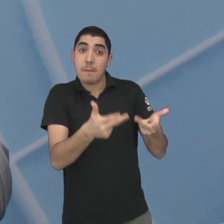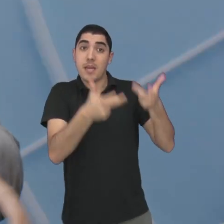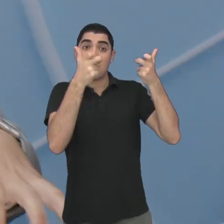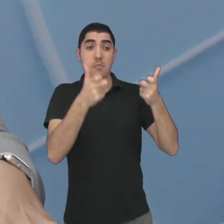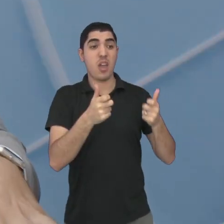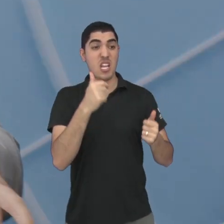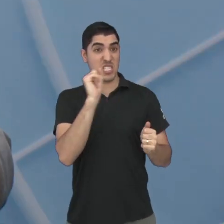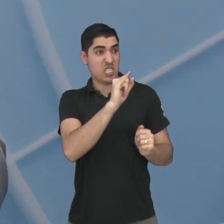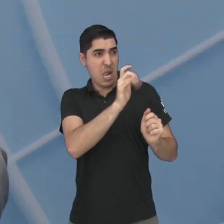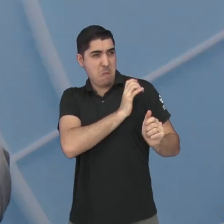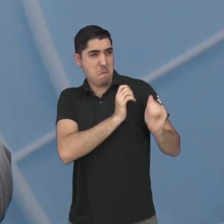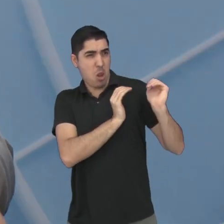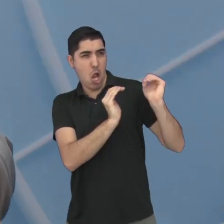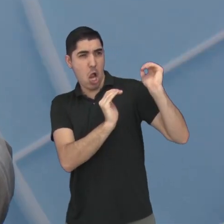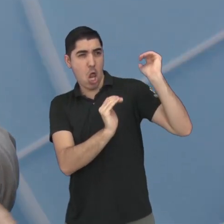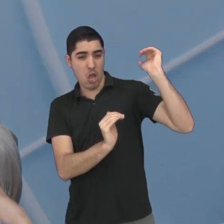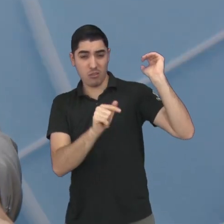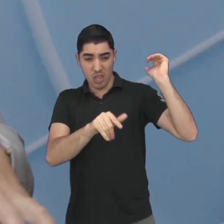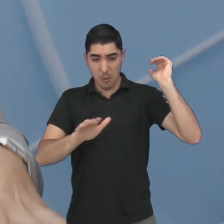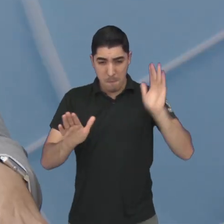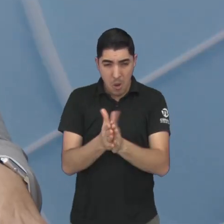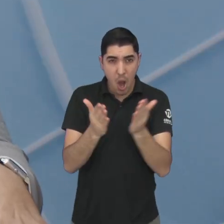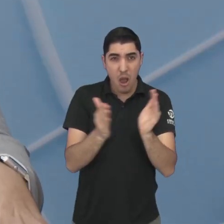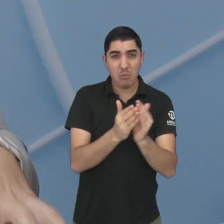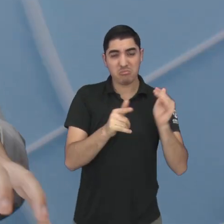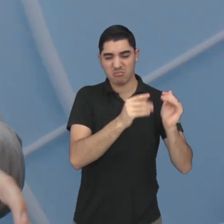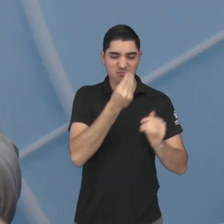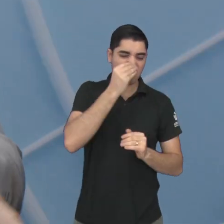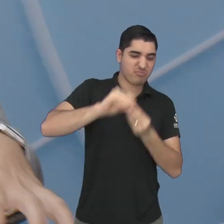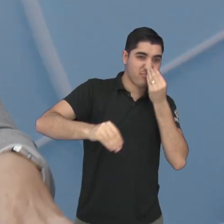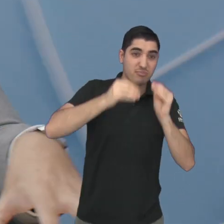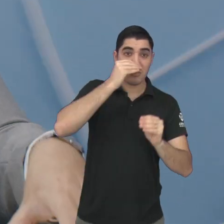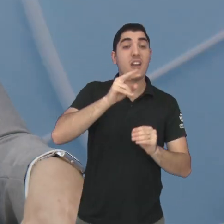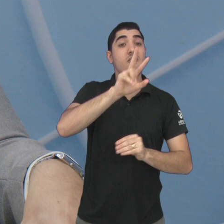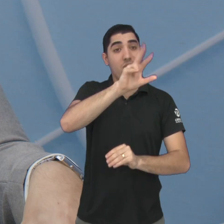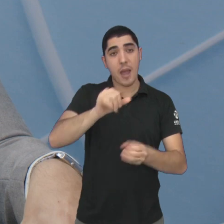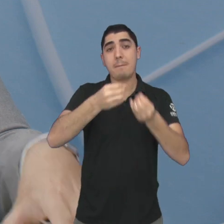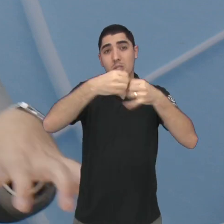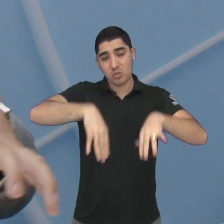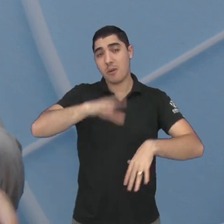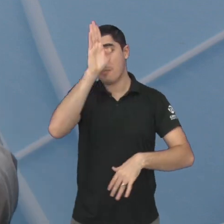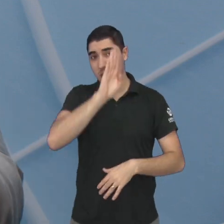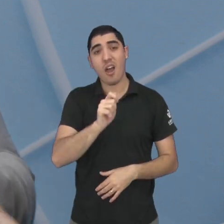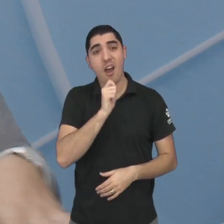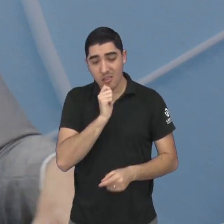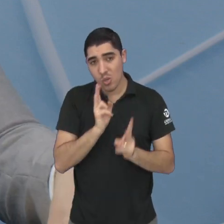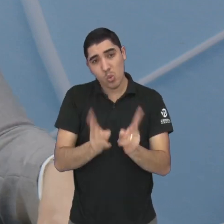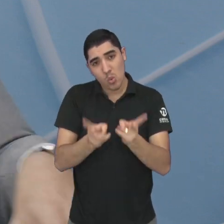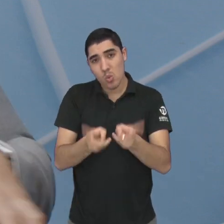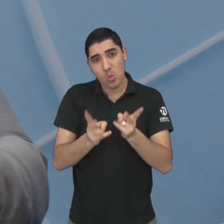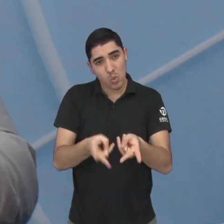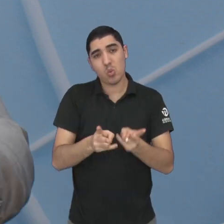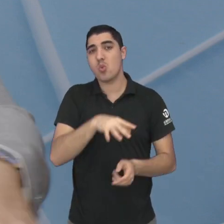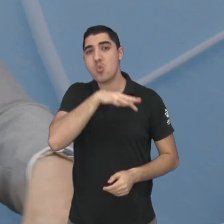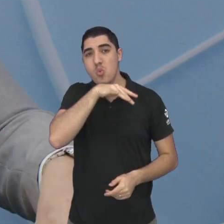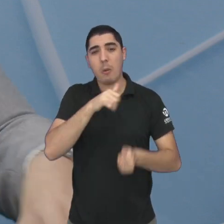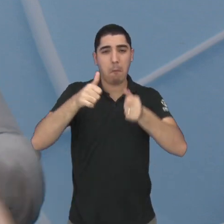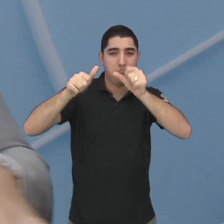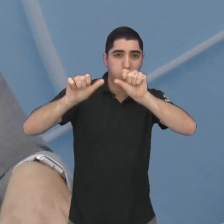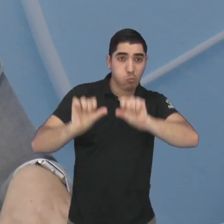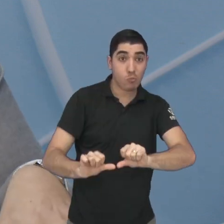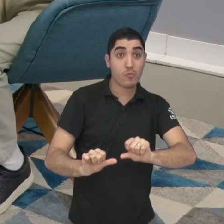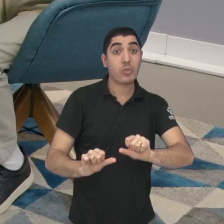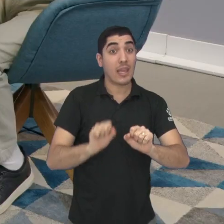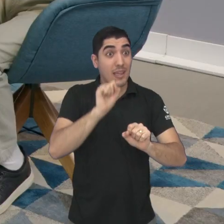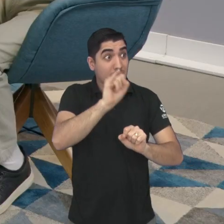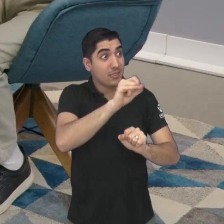A classe trabalhadora e as crianças precisam ser bem alimentadas para que possam viver uma vida plena. Isso gera um retorno para